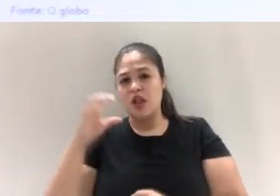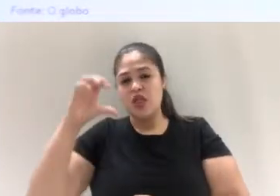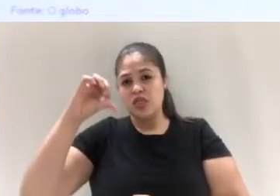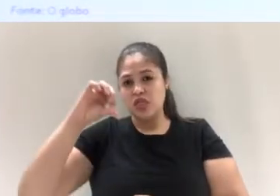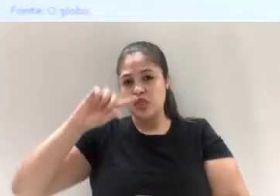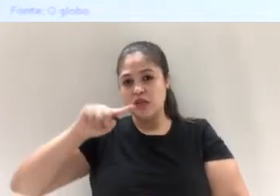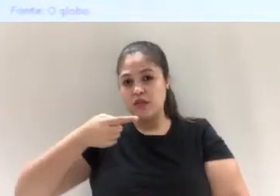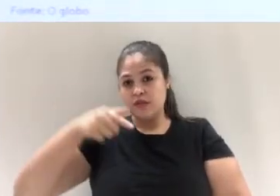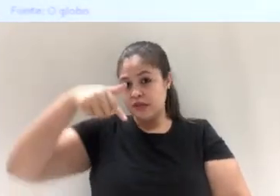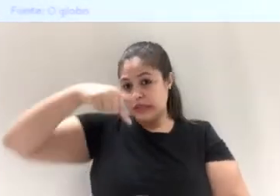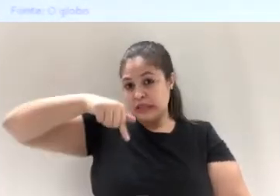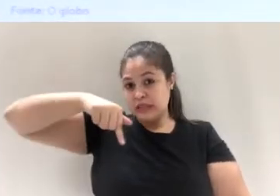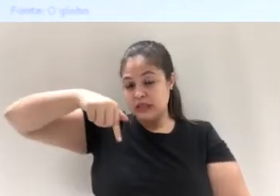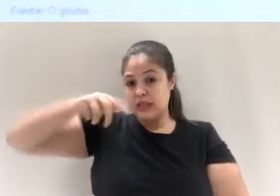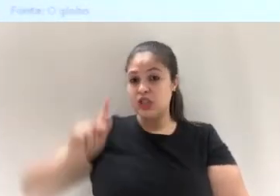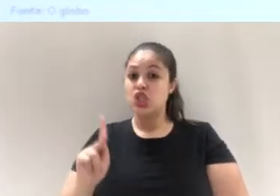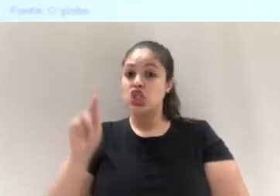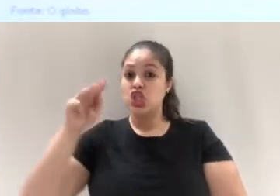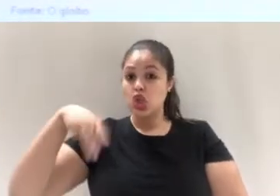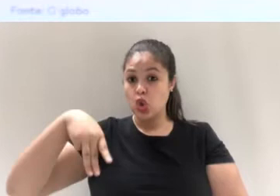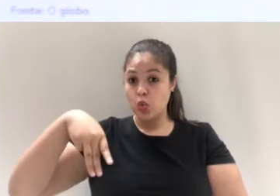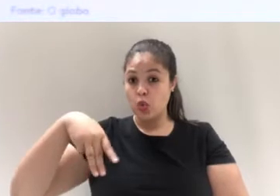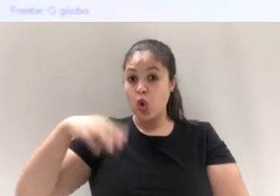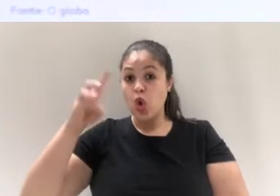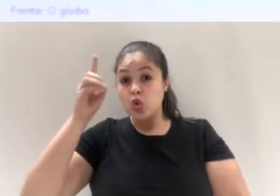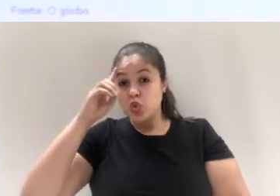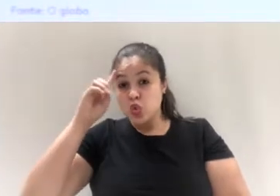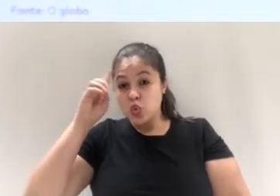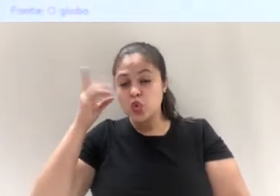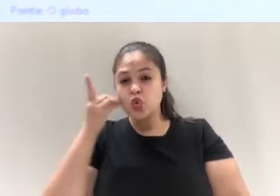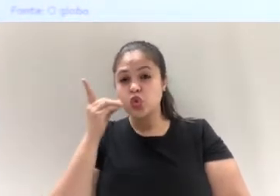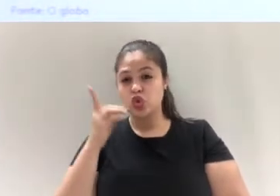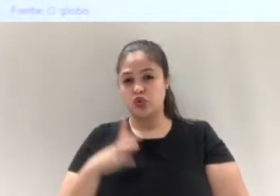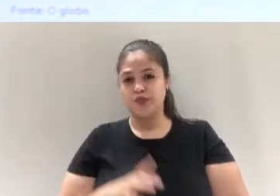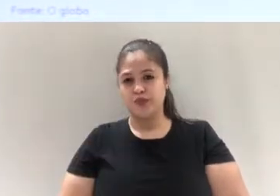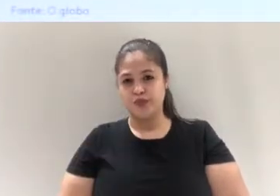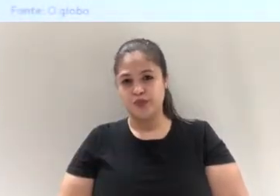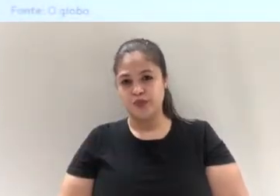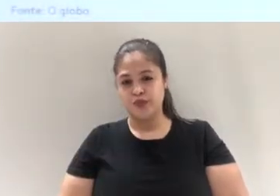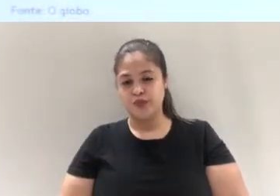de 9,7 km por dia de erro.